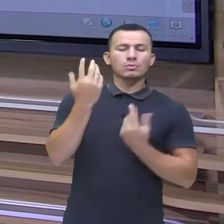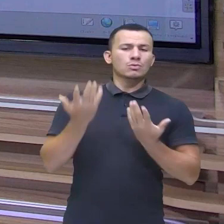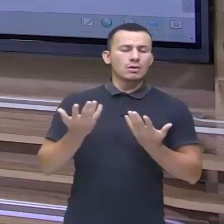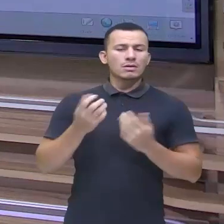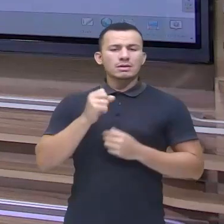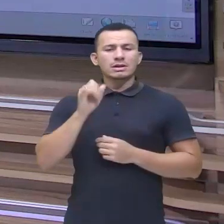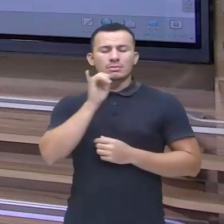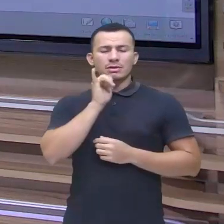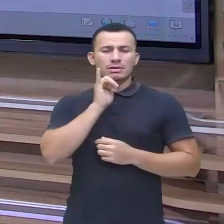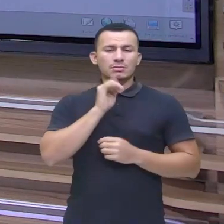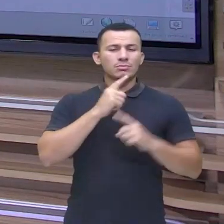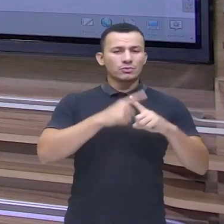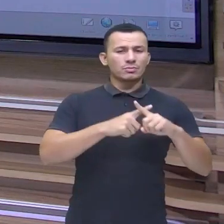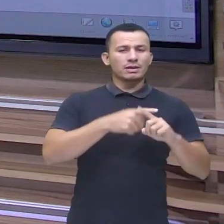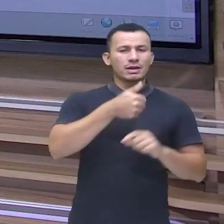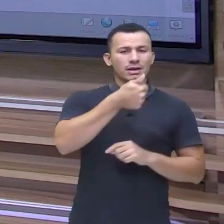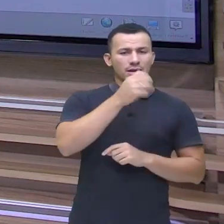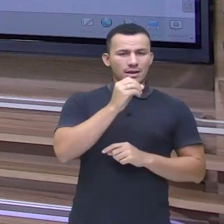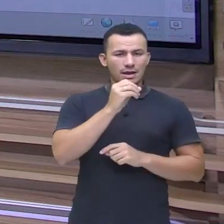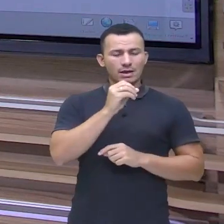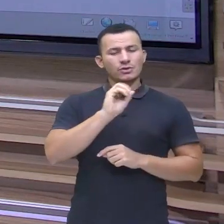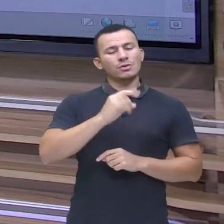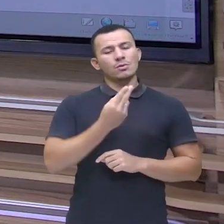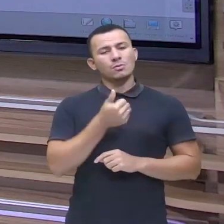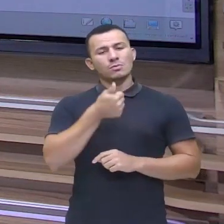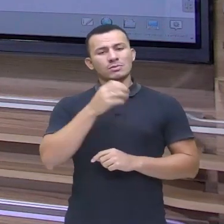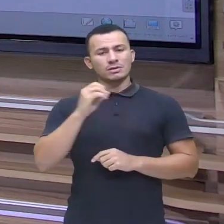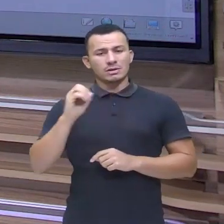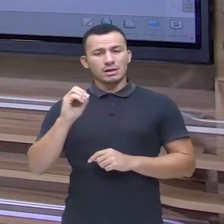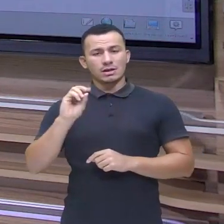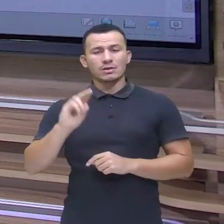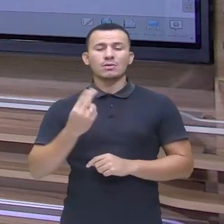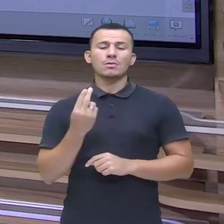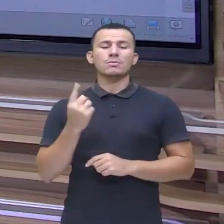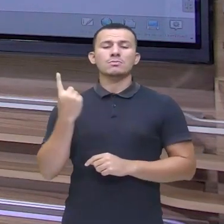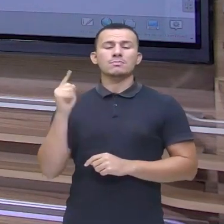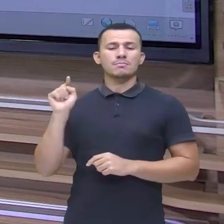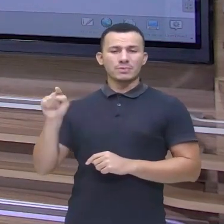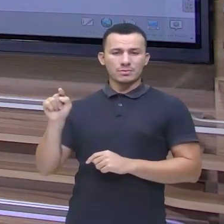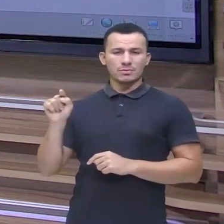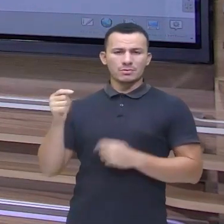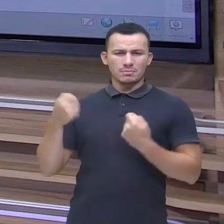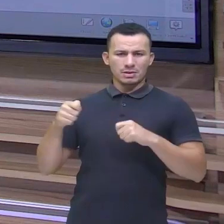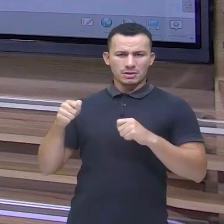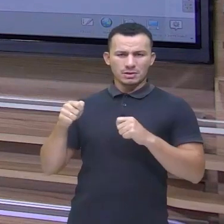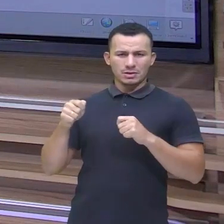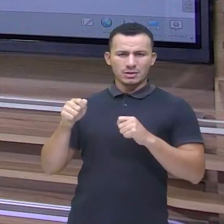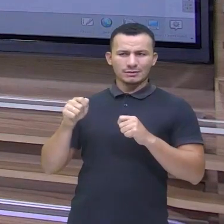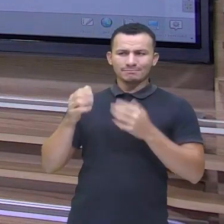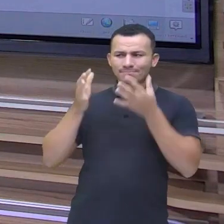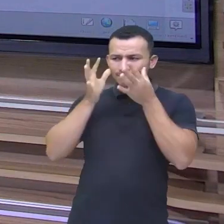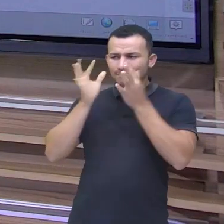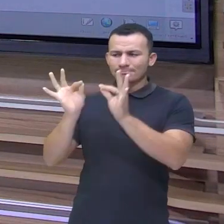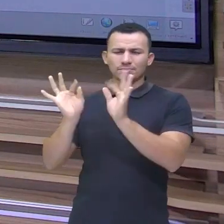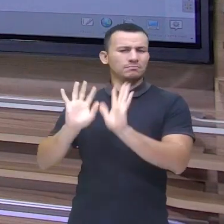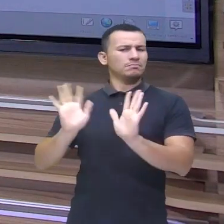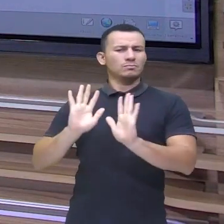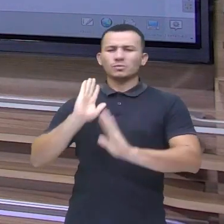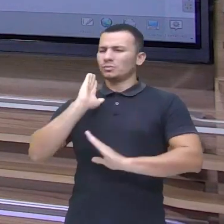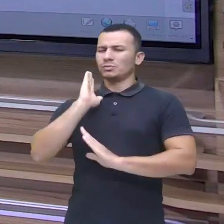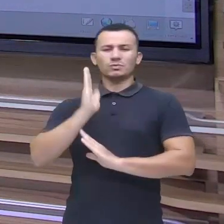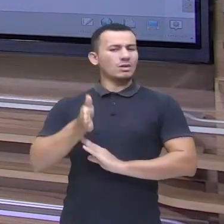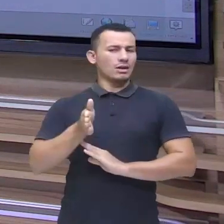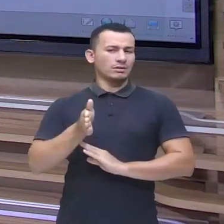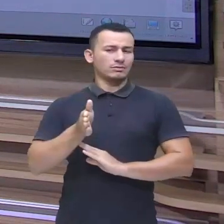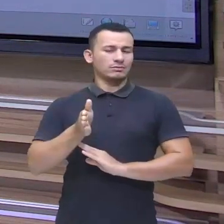100, por 1000, professor, eu preciso tomar esse cuidado? Não, você pode fazer o quê? Direto, essa conta, tá?